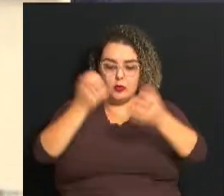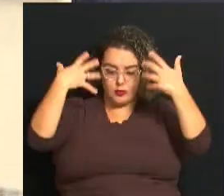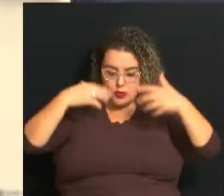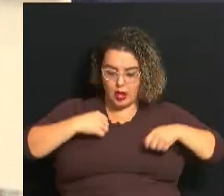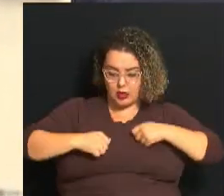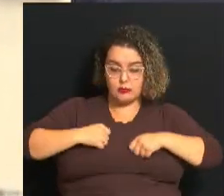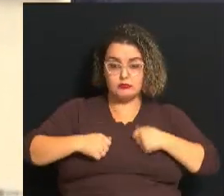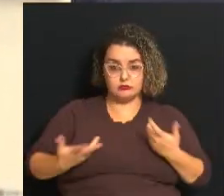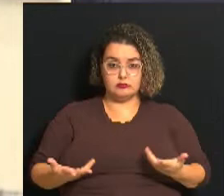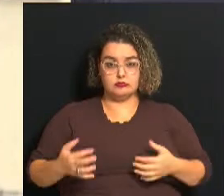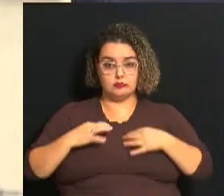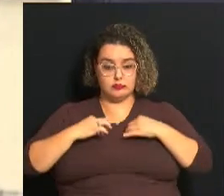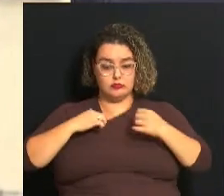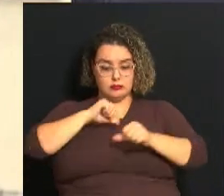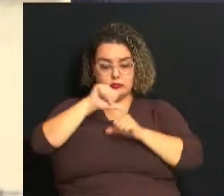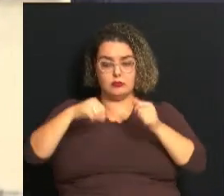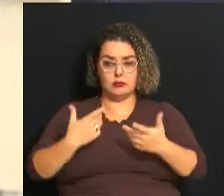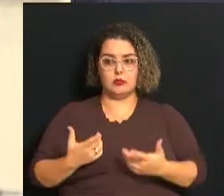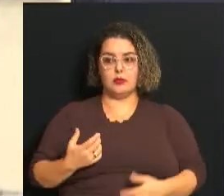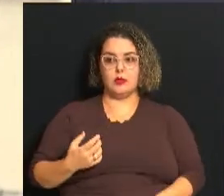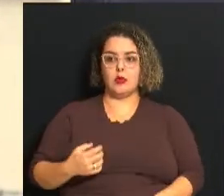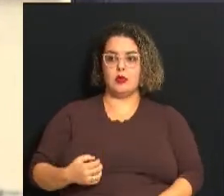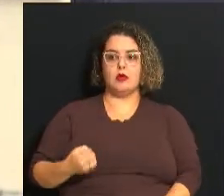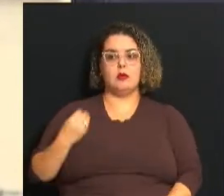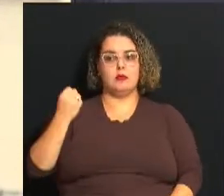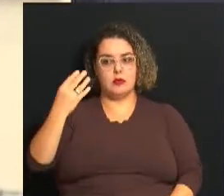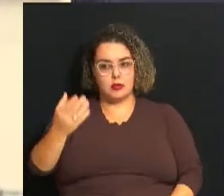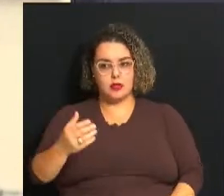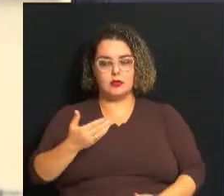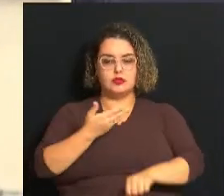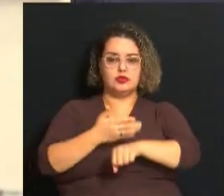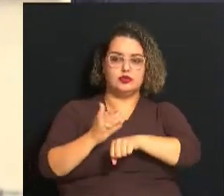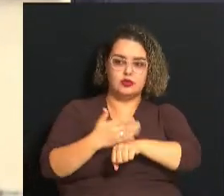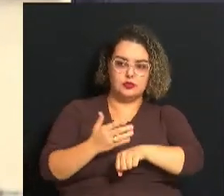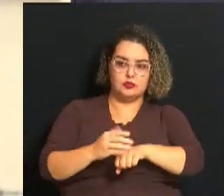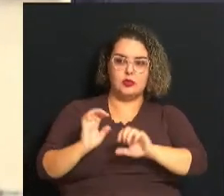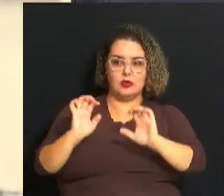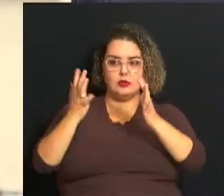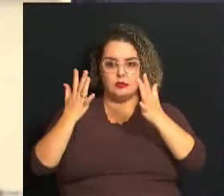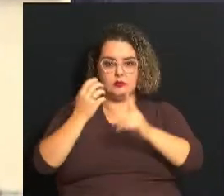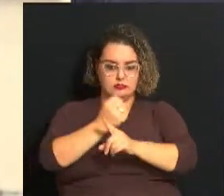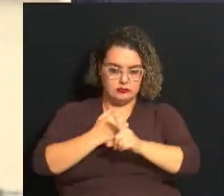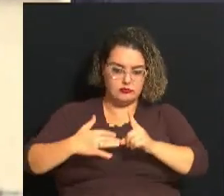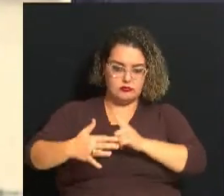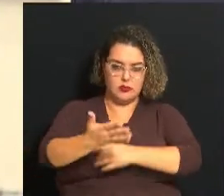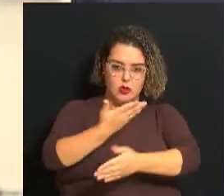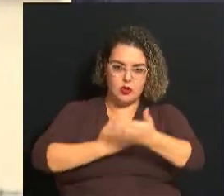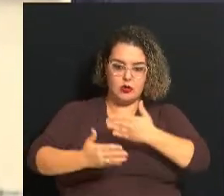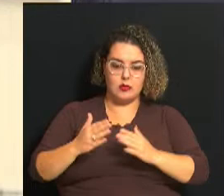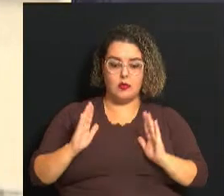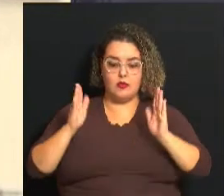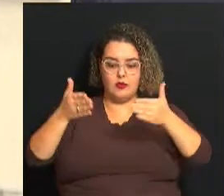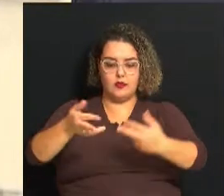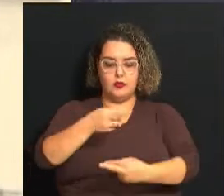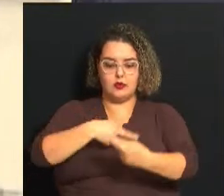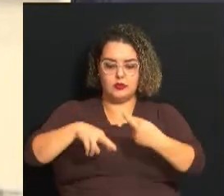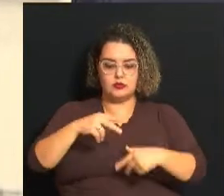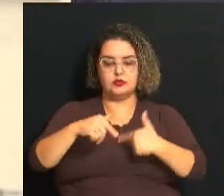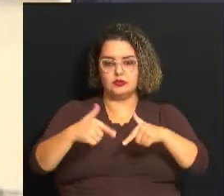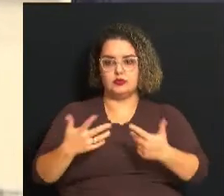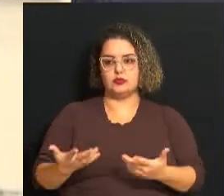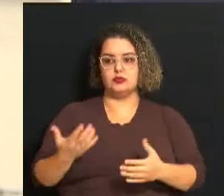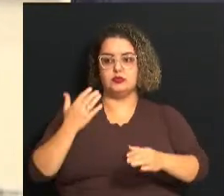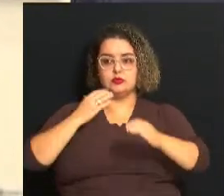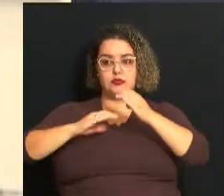os deslocamentos das viagens Treinamentos e eventos ou atividades sociais relacionadas com Trabalho através de